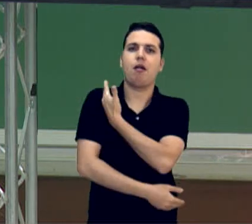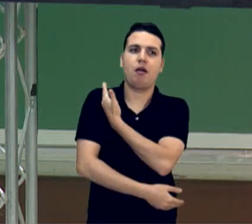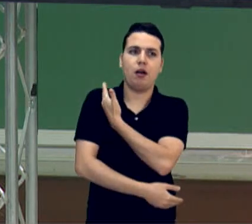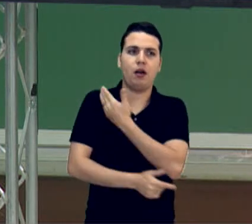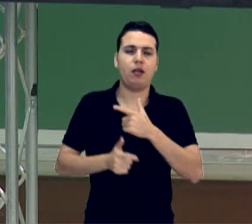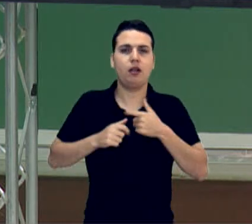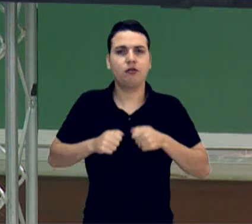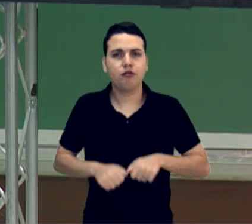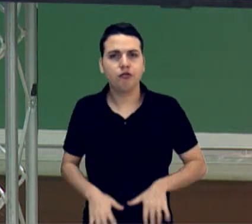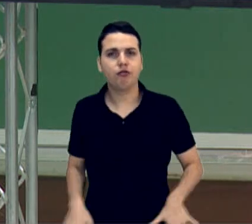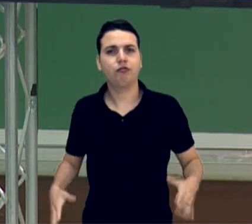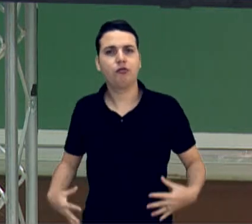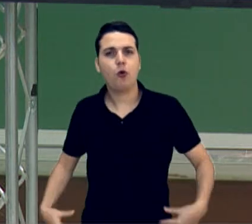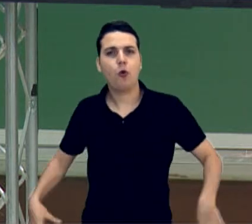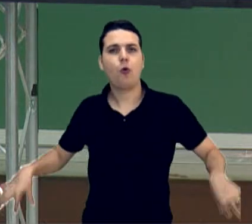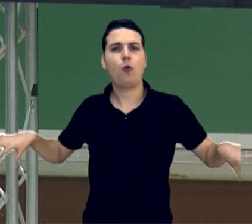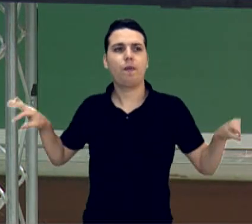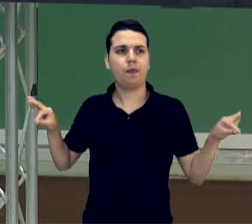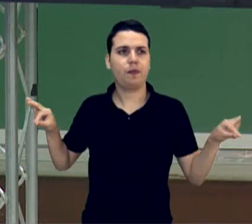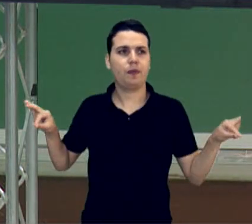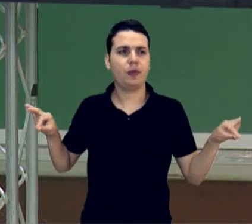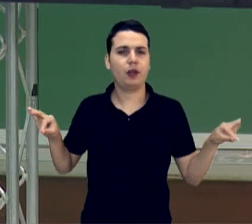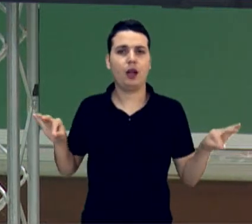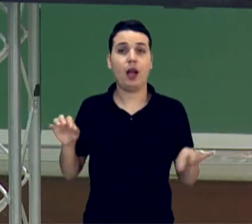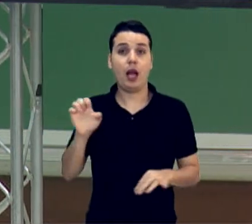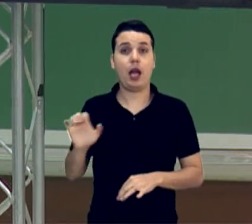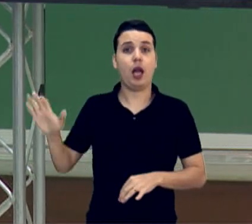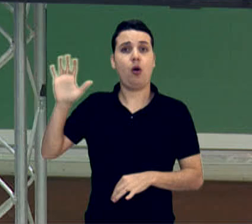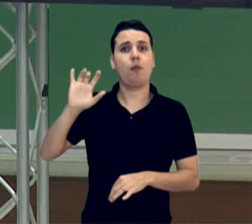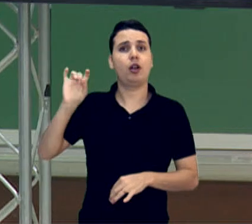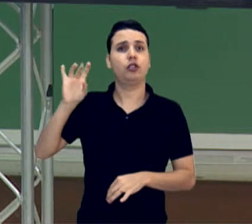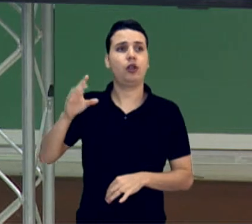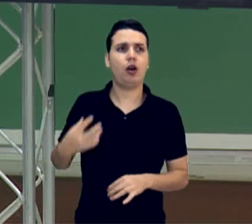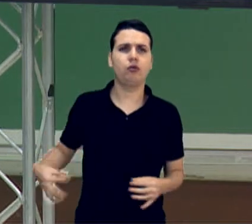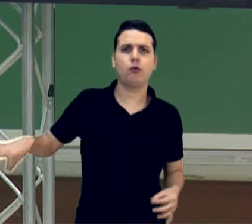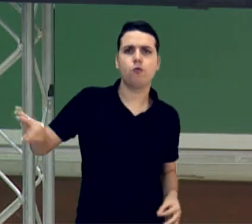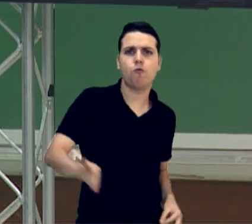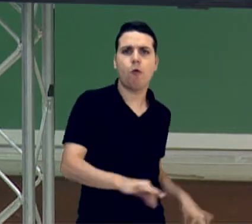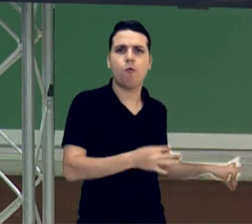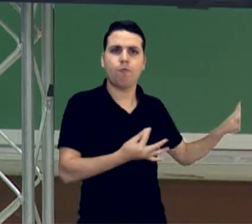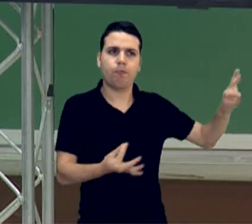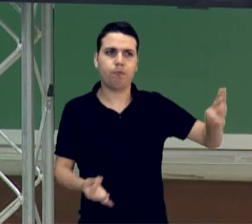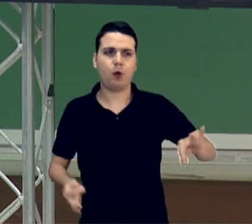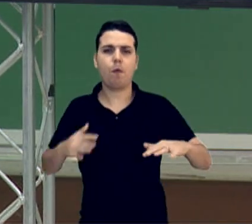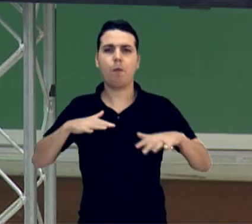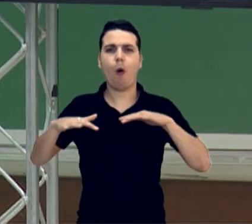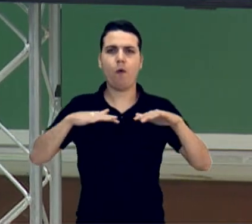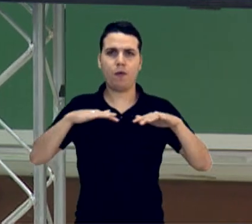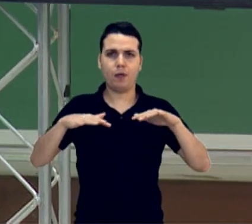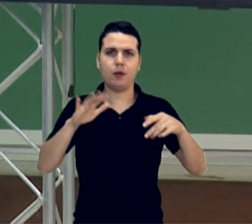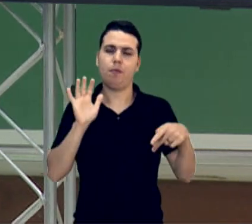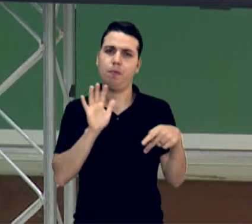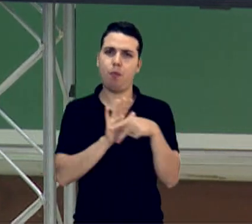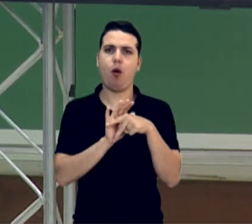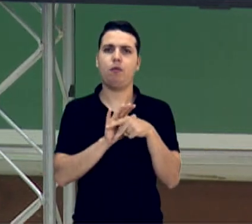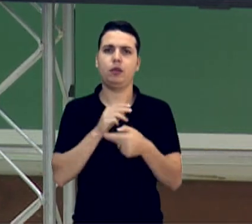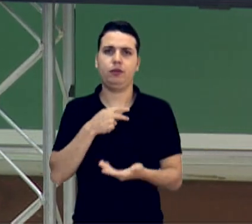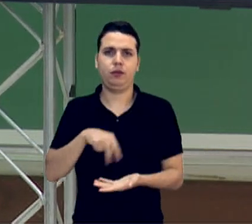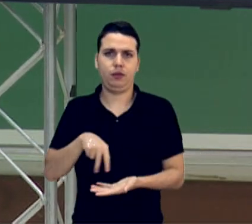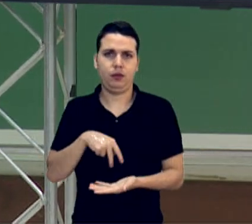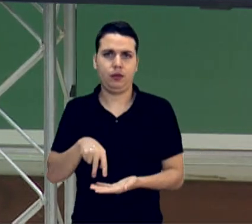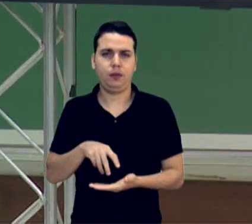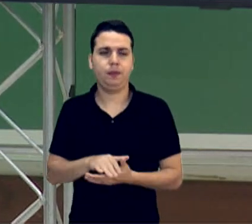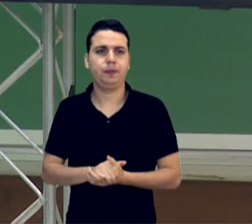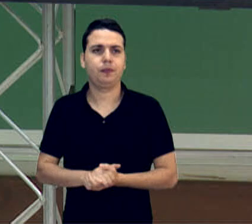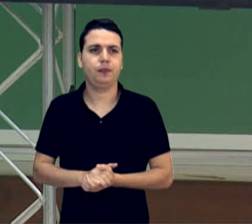né? Europeia não, é só a saia que serve então para fazer os movimentos, que ela faz parte mesmo